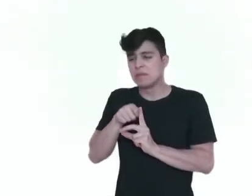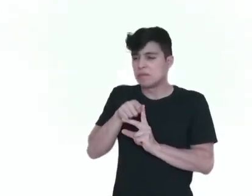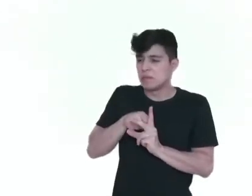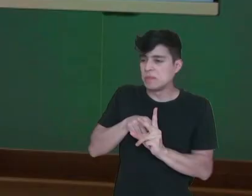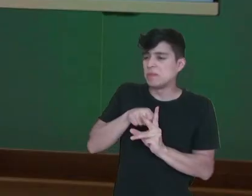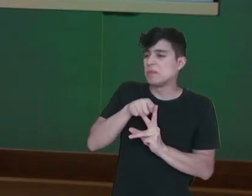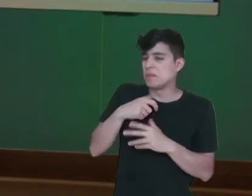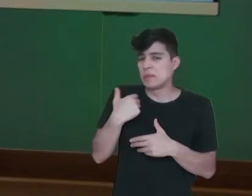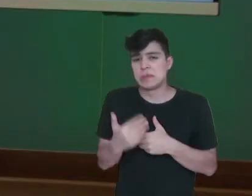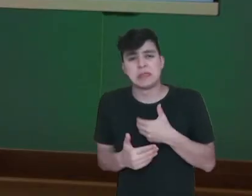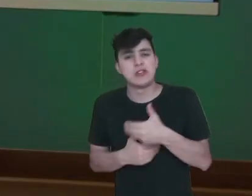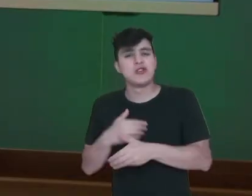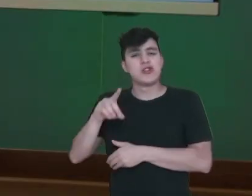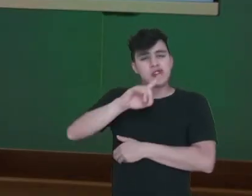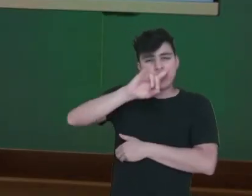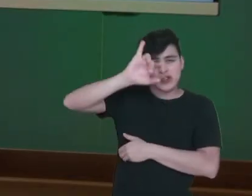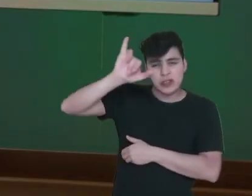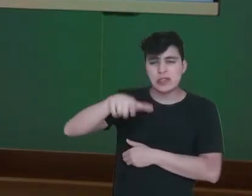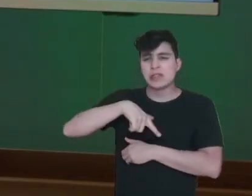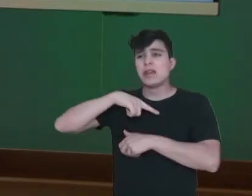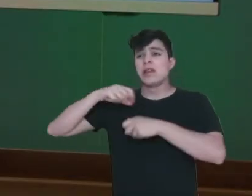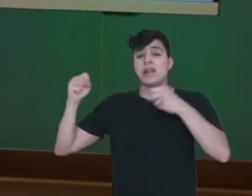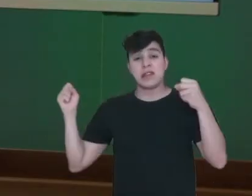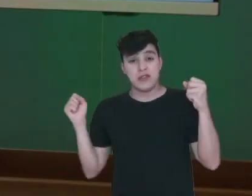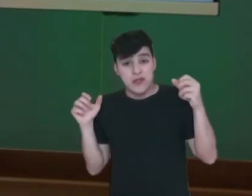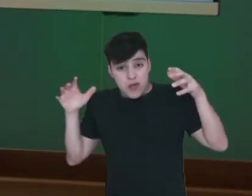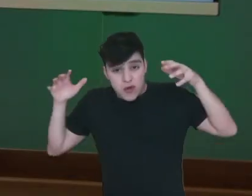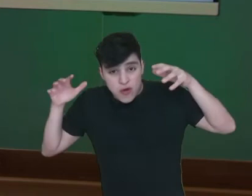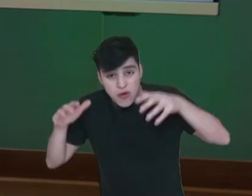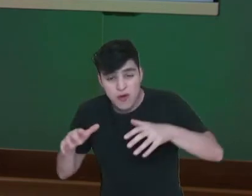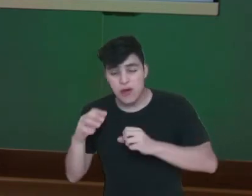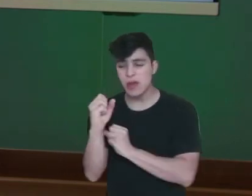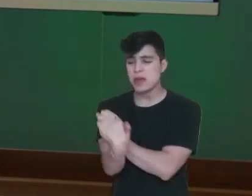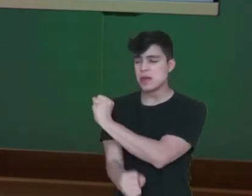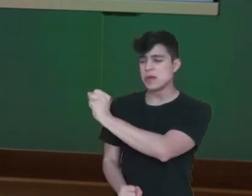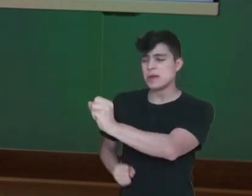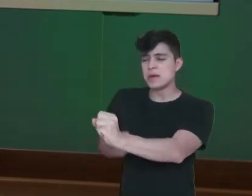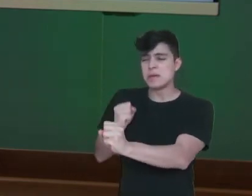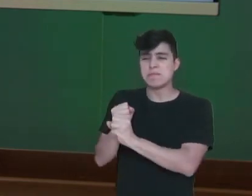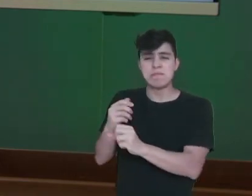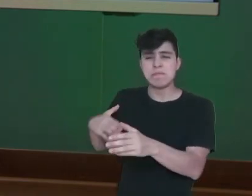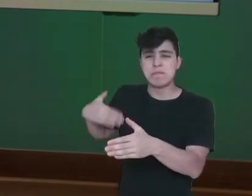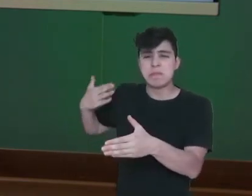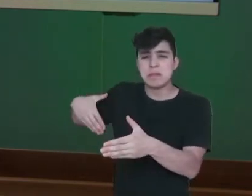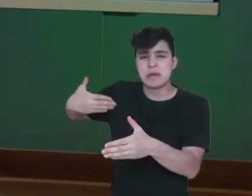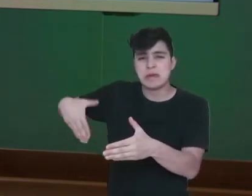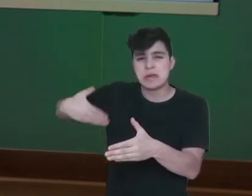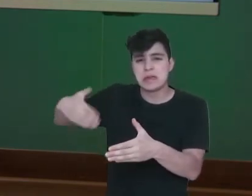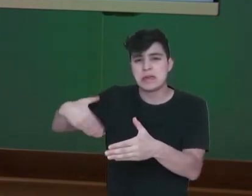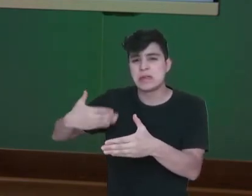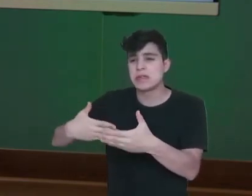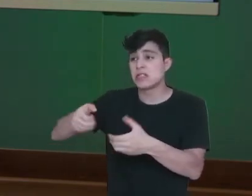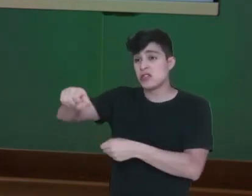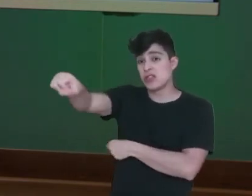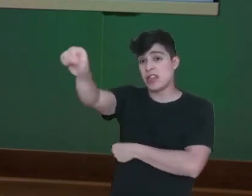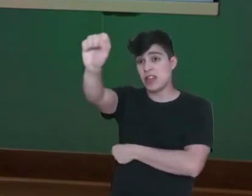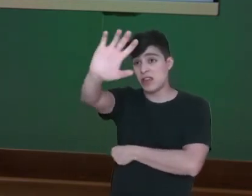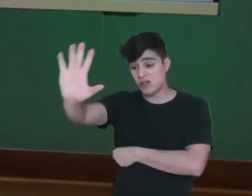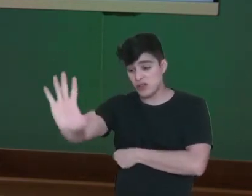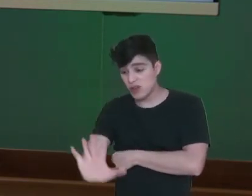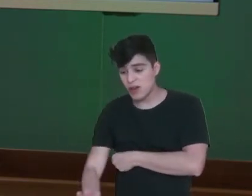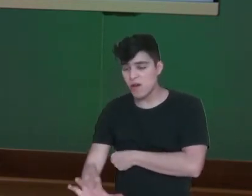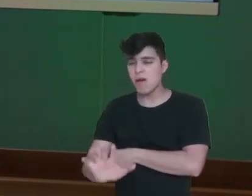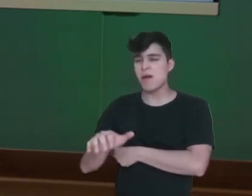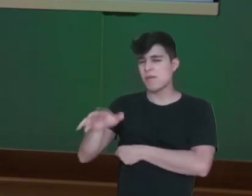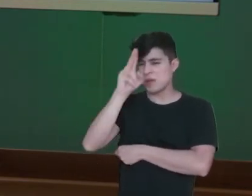ou seja, tem a ocorrência de chuva o ano inteiro, em toda a região. São mais intensas